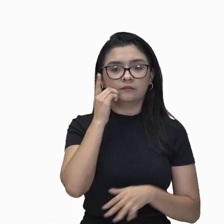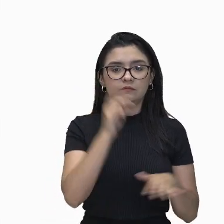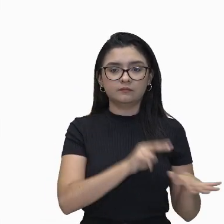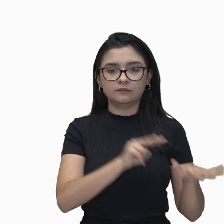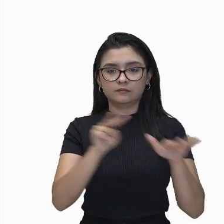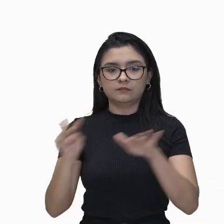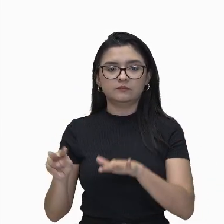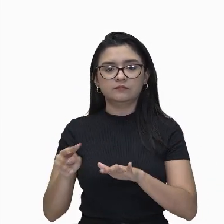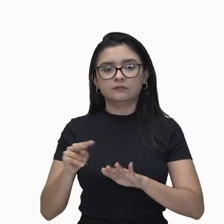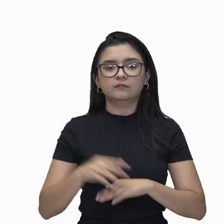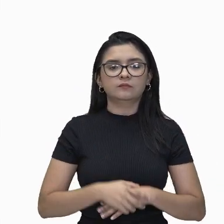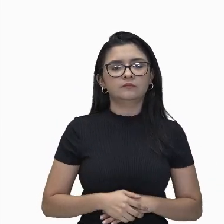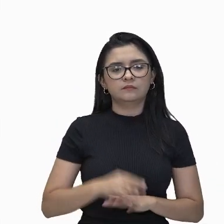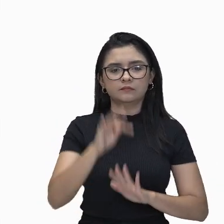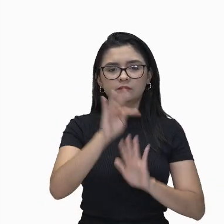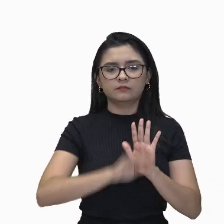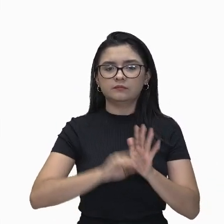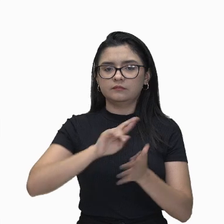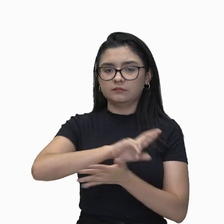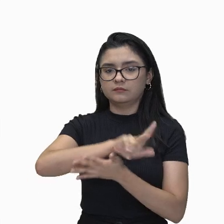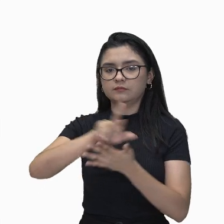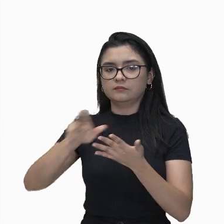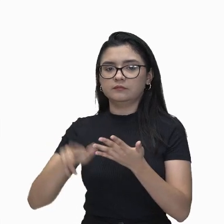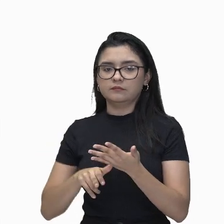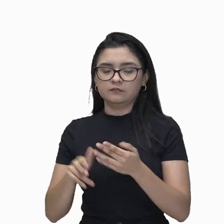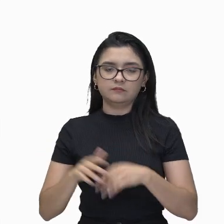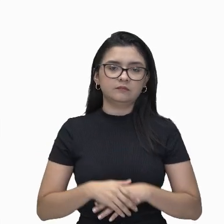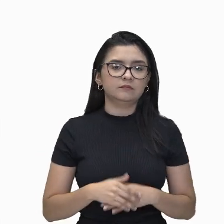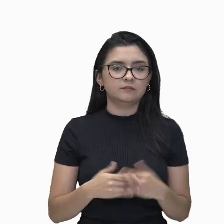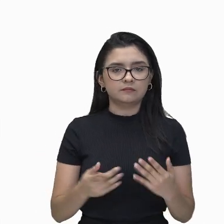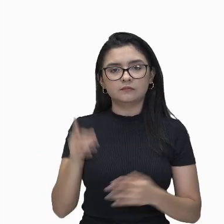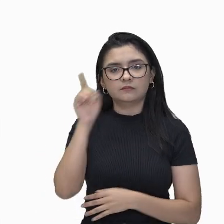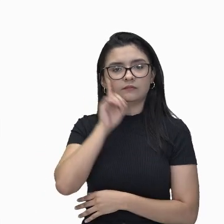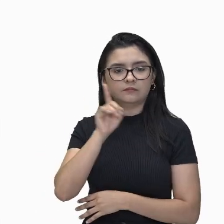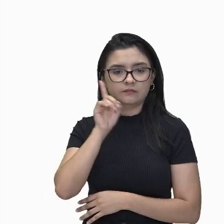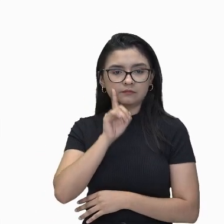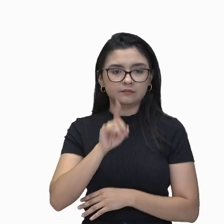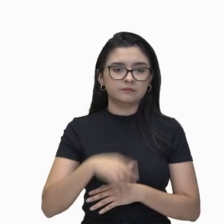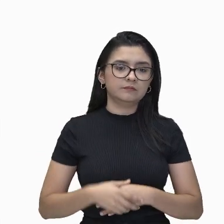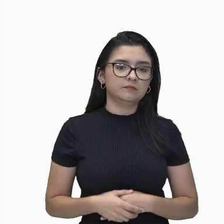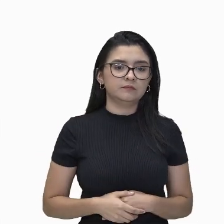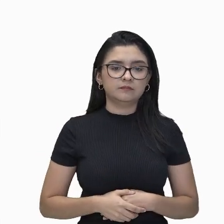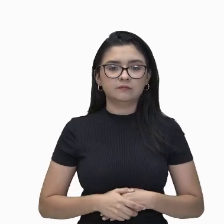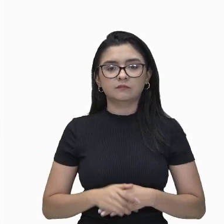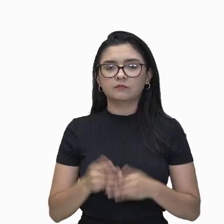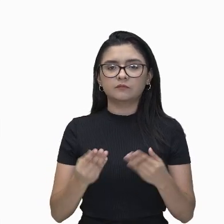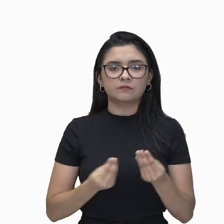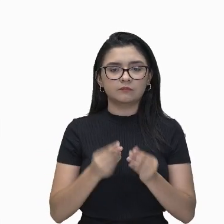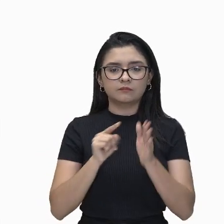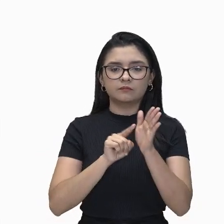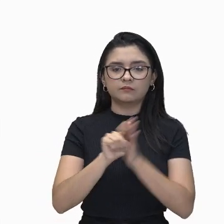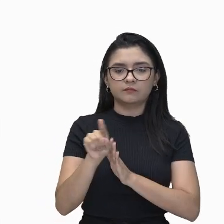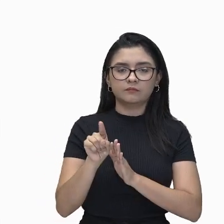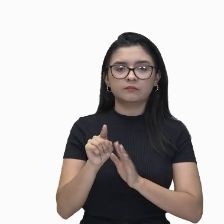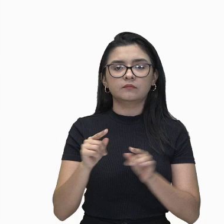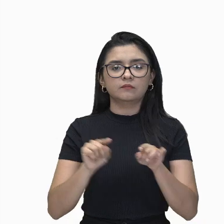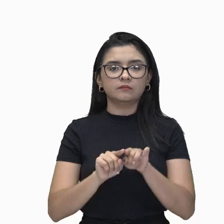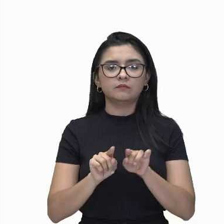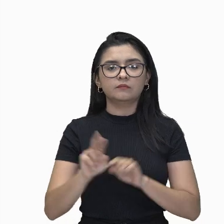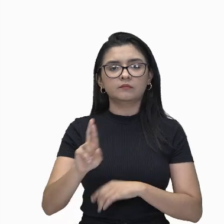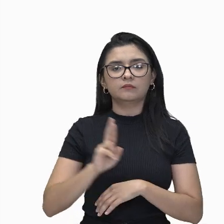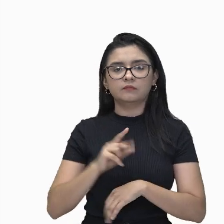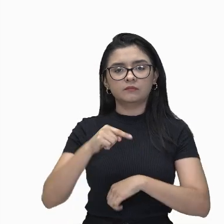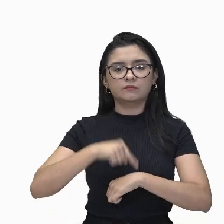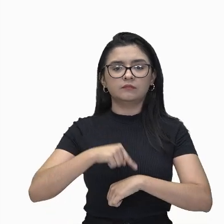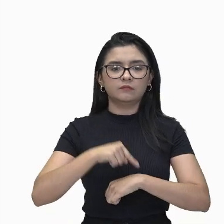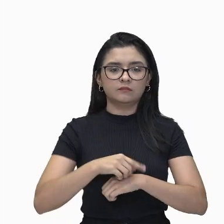conos divos que tenh relação otio como perguntar e responder horas no contexto